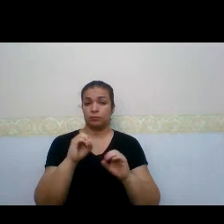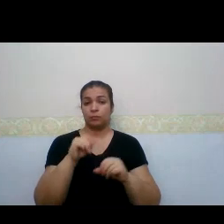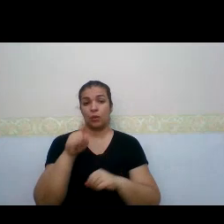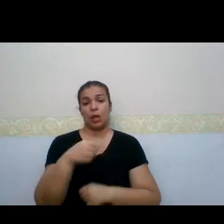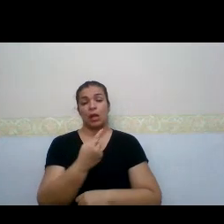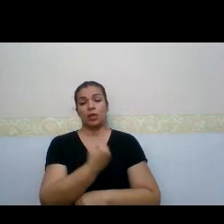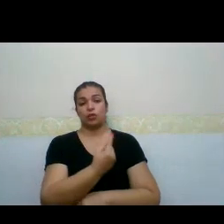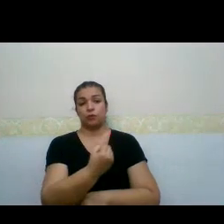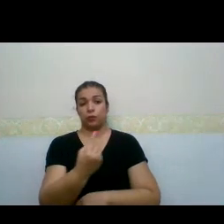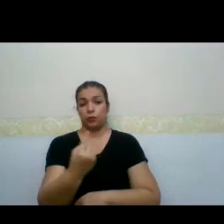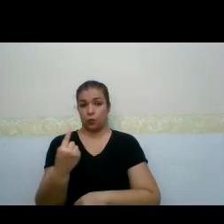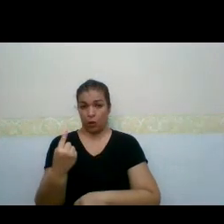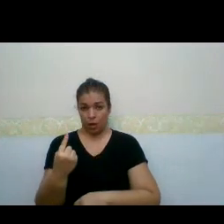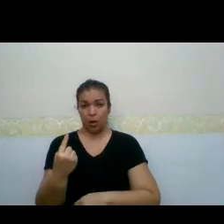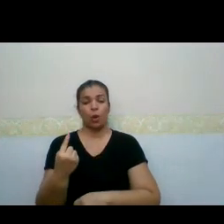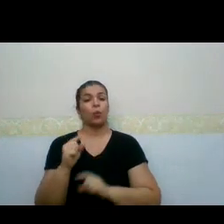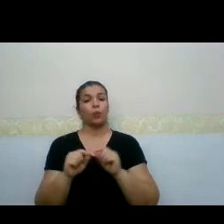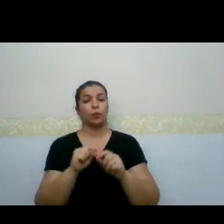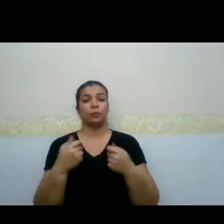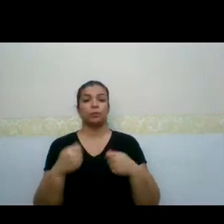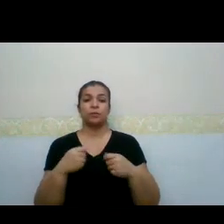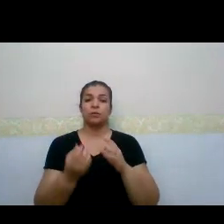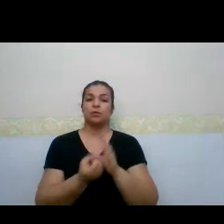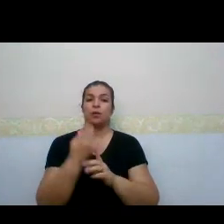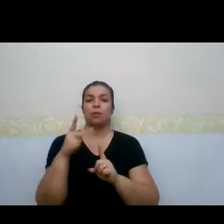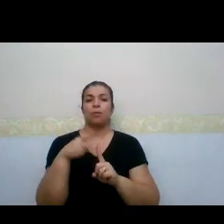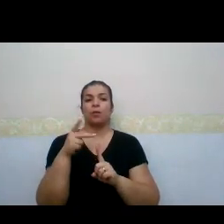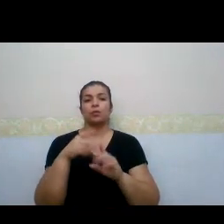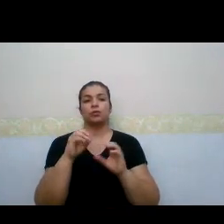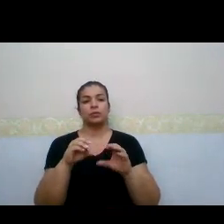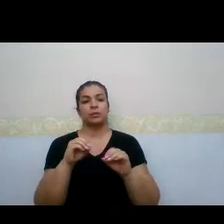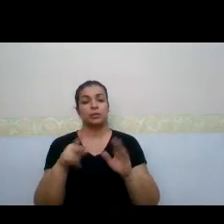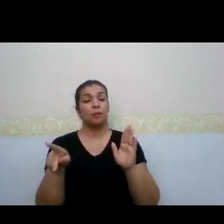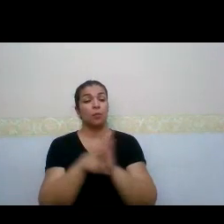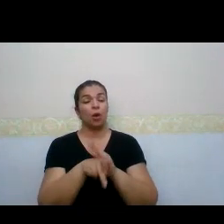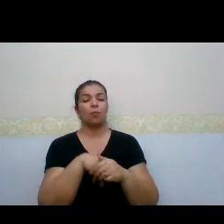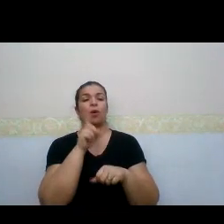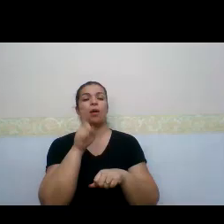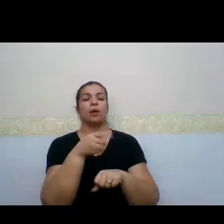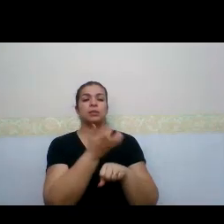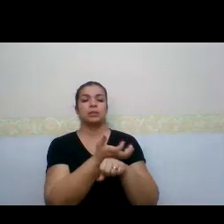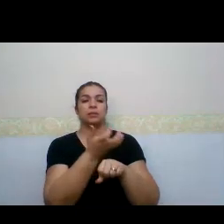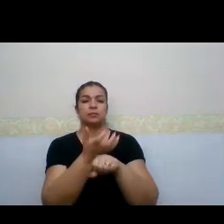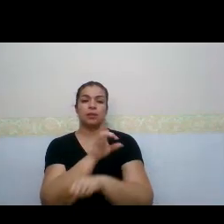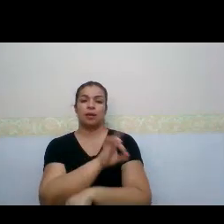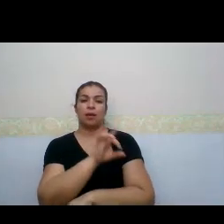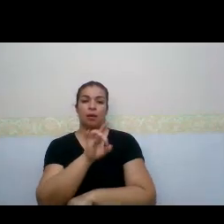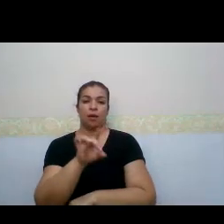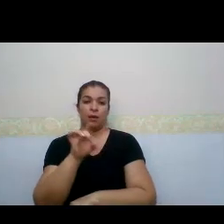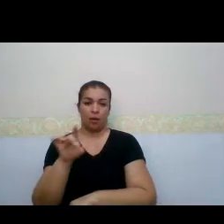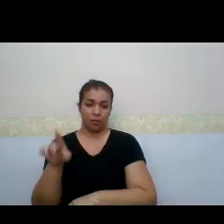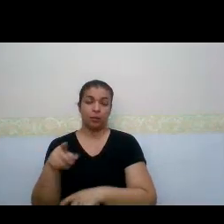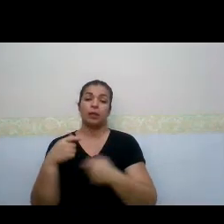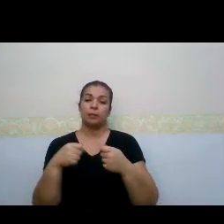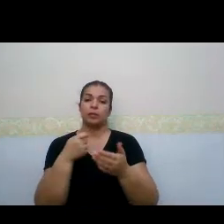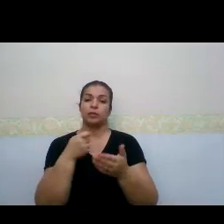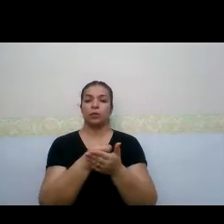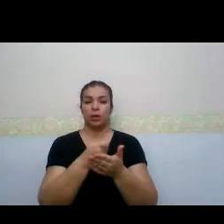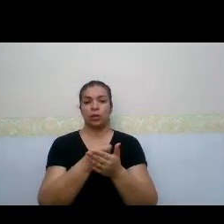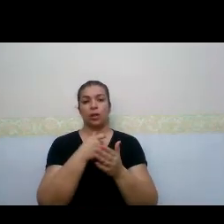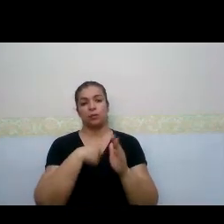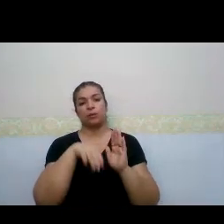seja, deve-se elaborar um plano de ensino para cada disciplina e os mesmos devem conter obrigatoriamente os